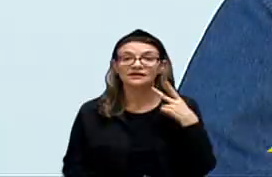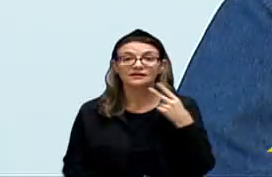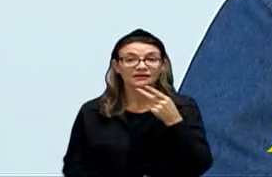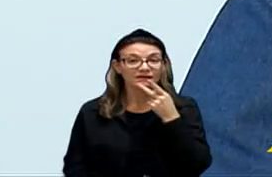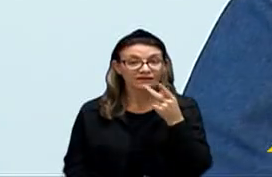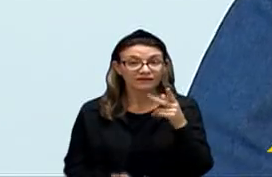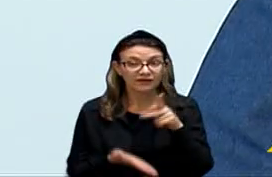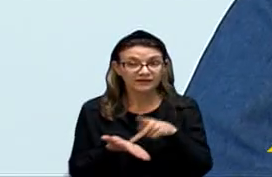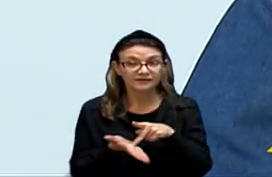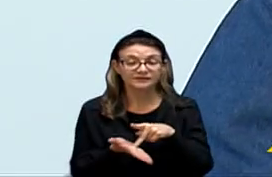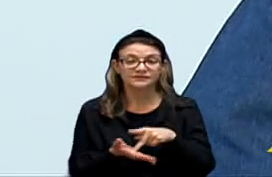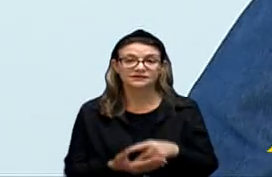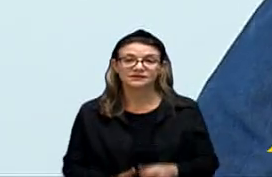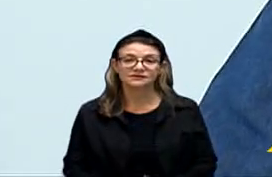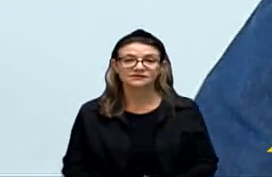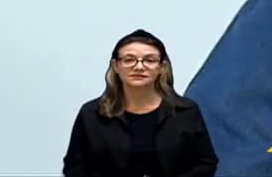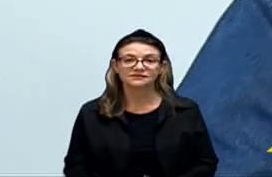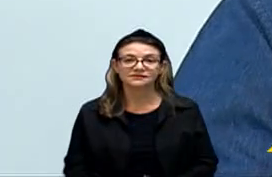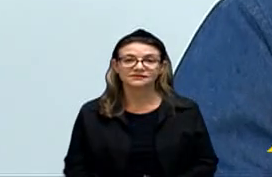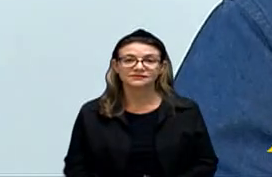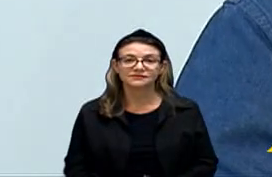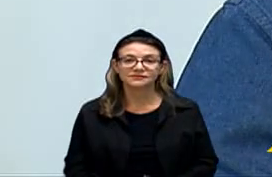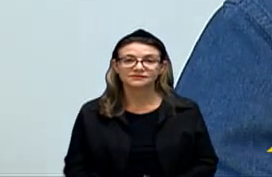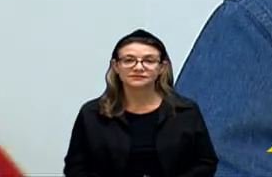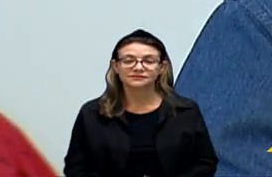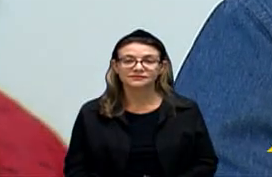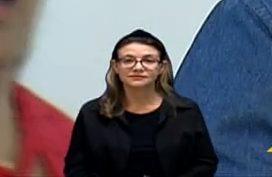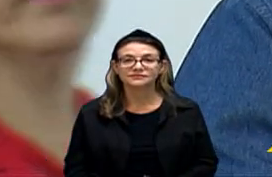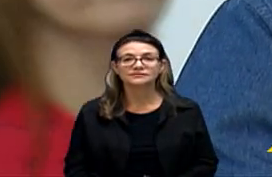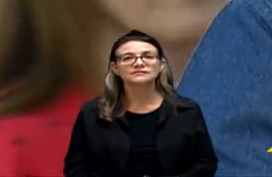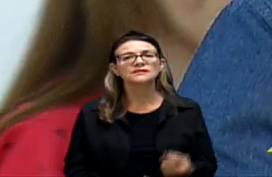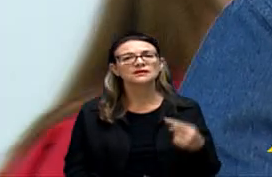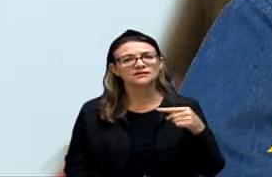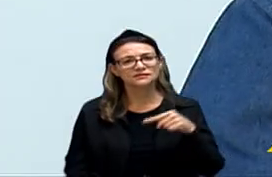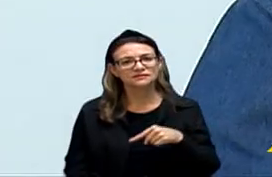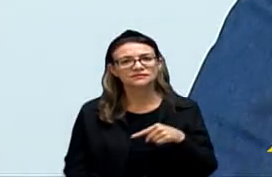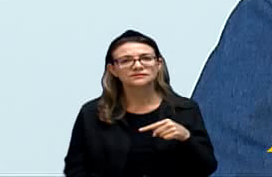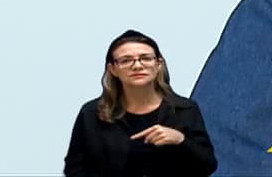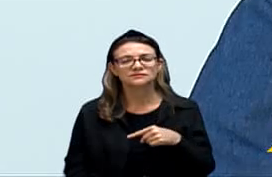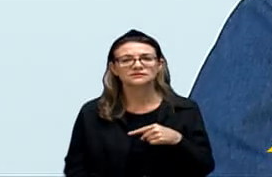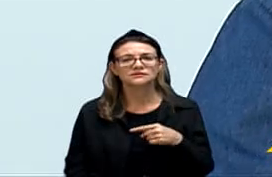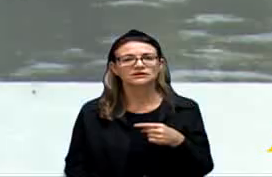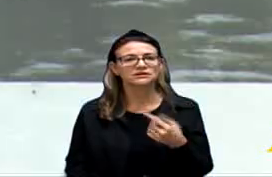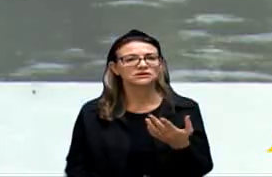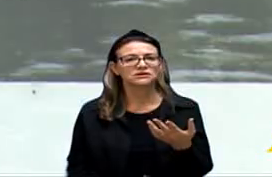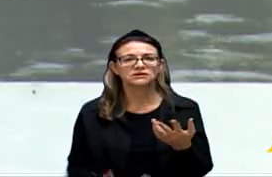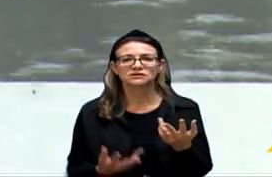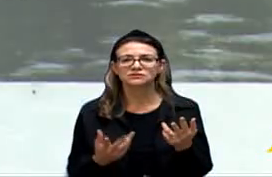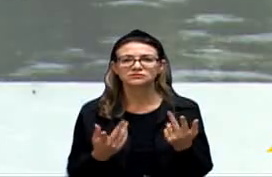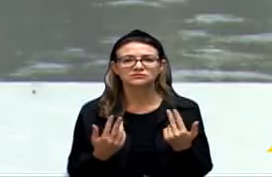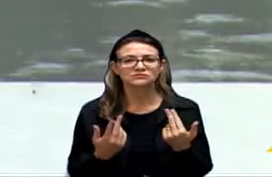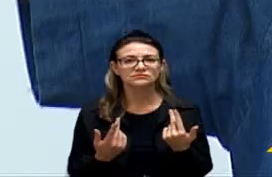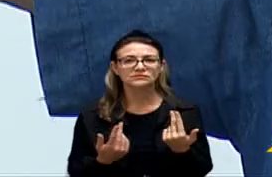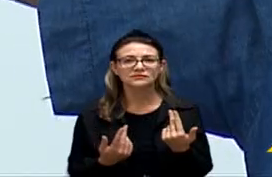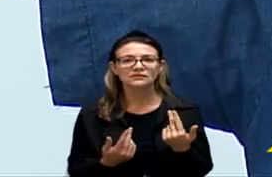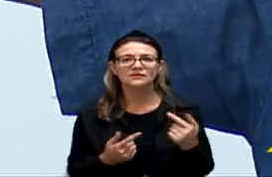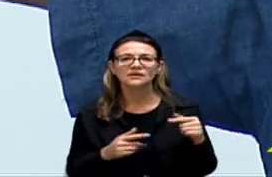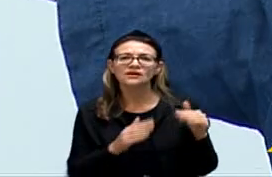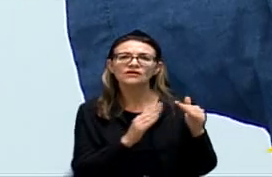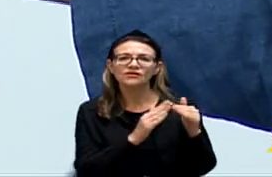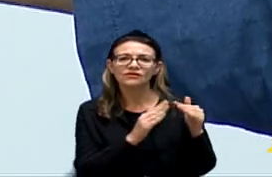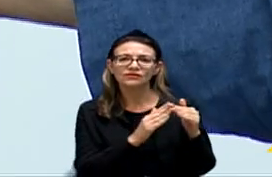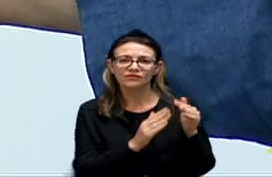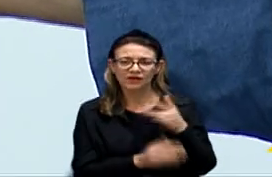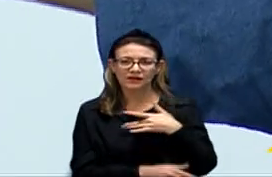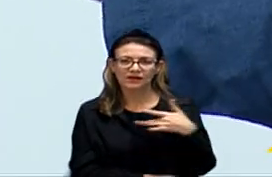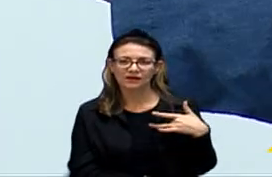da do prefeito da secretaria V nós estamos aqui com a mes Será que você não foi no Poo saúde eu fui no po saúde da Maria do car eu resido ali na